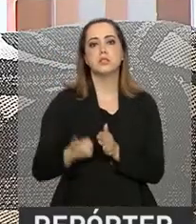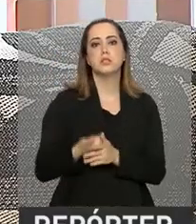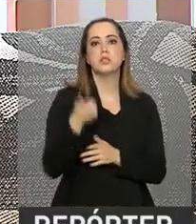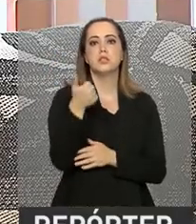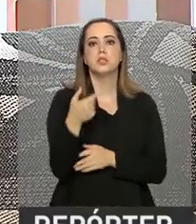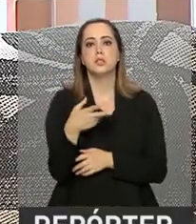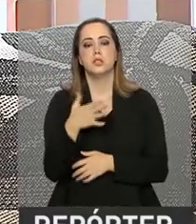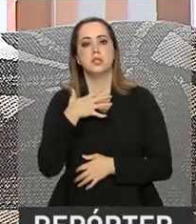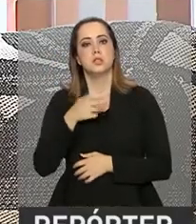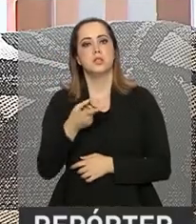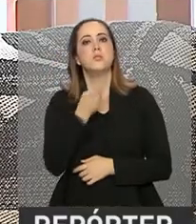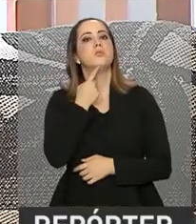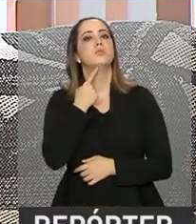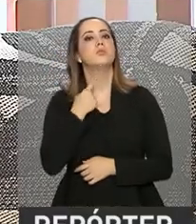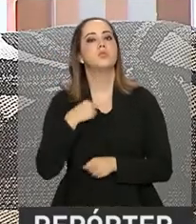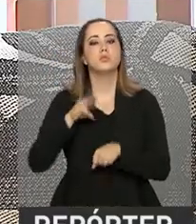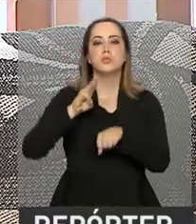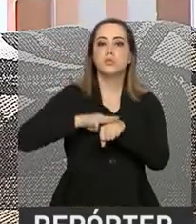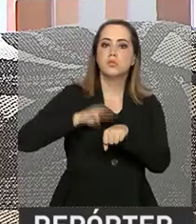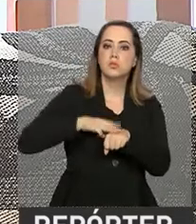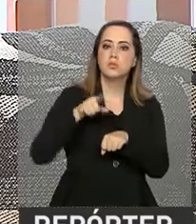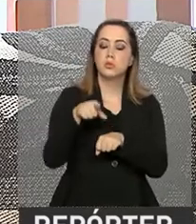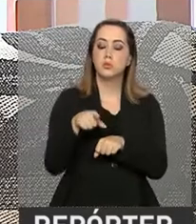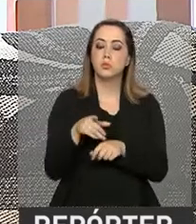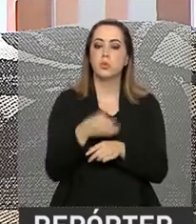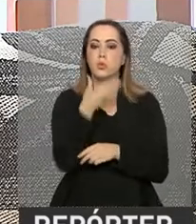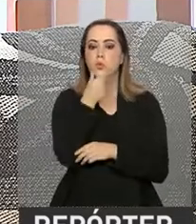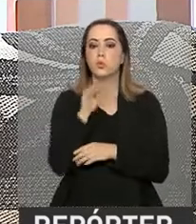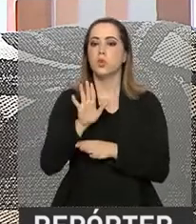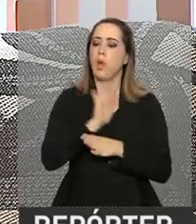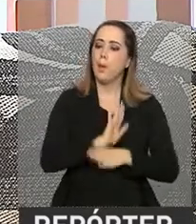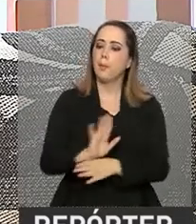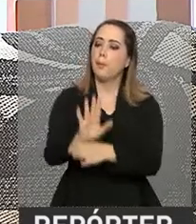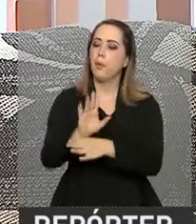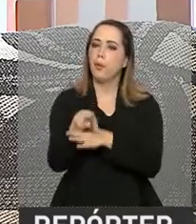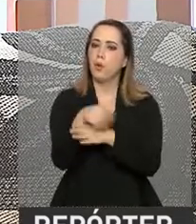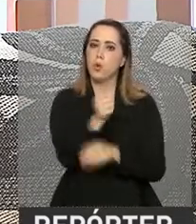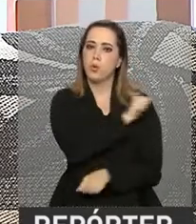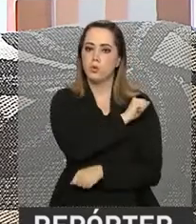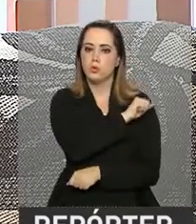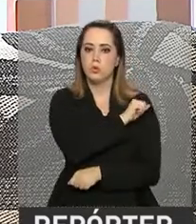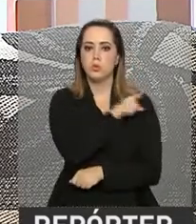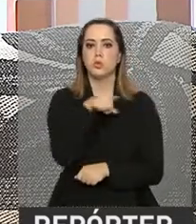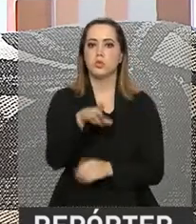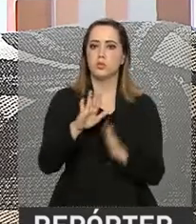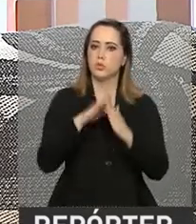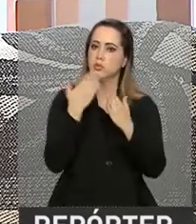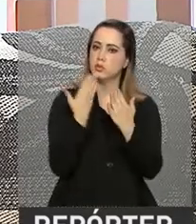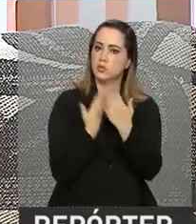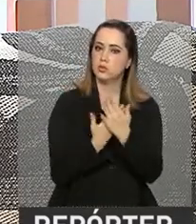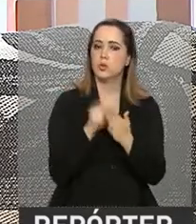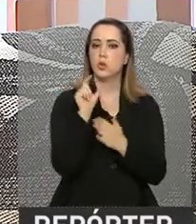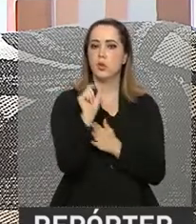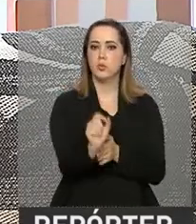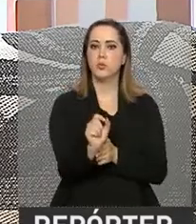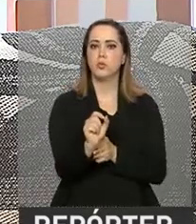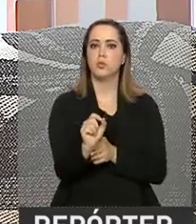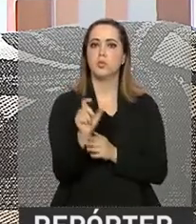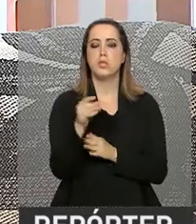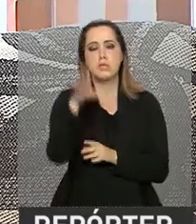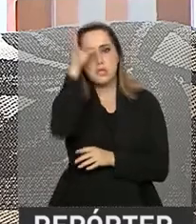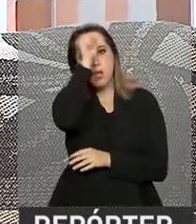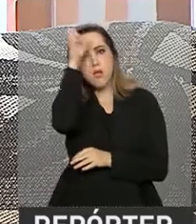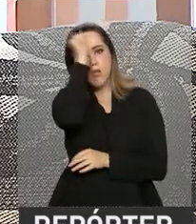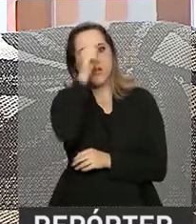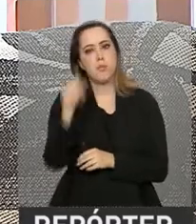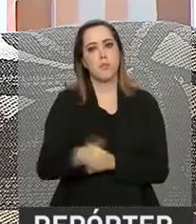ela incentiva muito e apoia assim os alunos assim como eu de escola assim na rede pública aprender